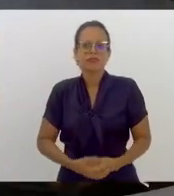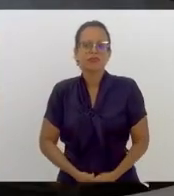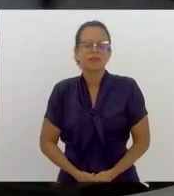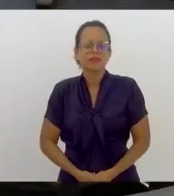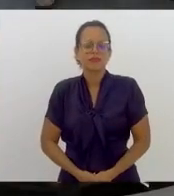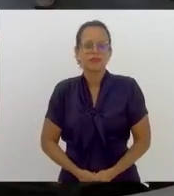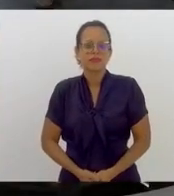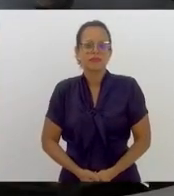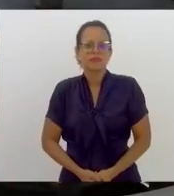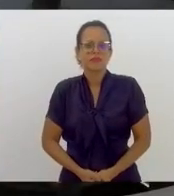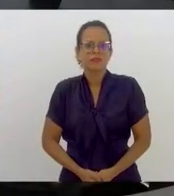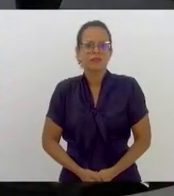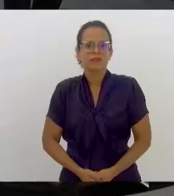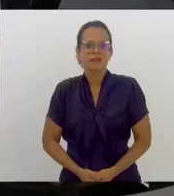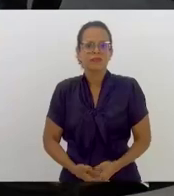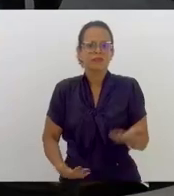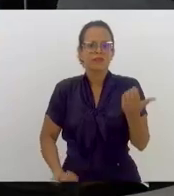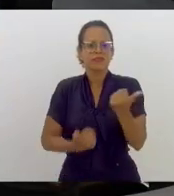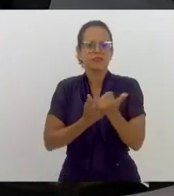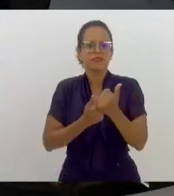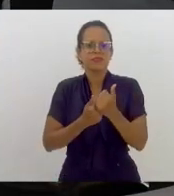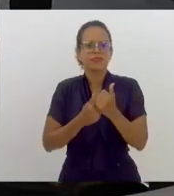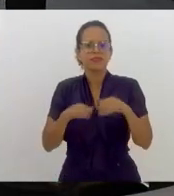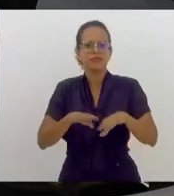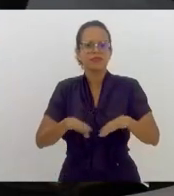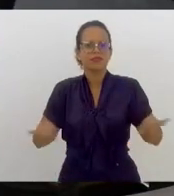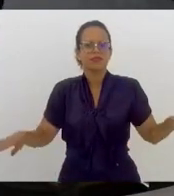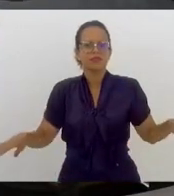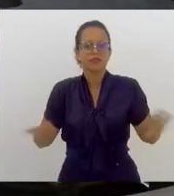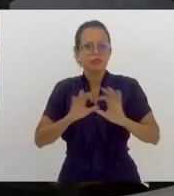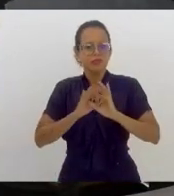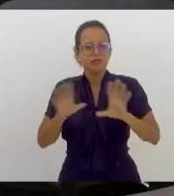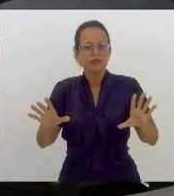Atenção, assessoria da mesa. Liberar, por favor.